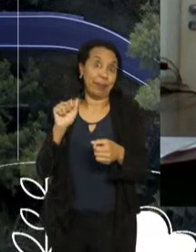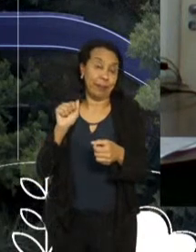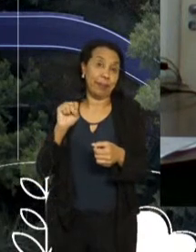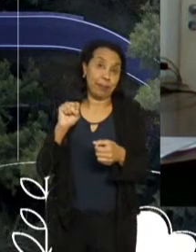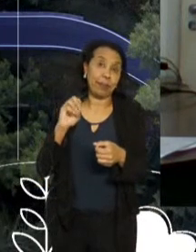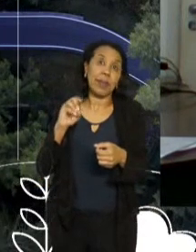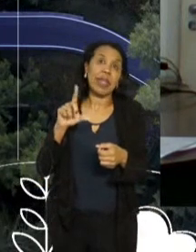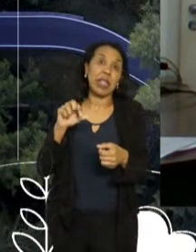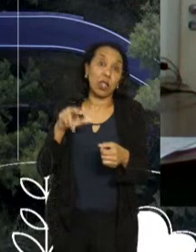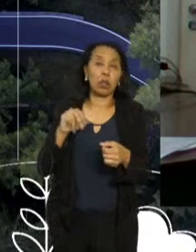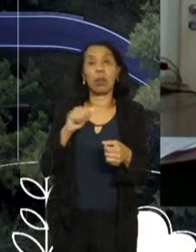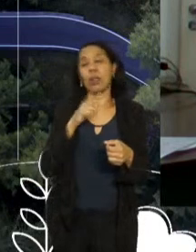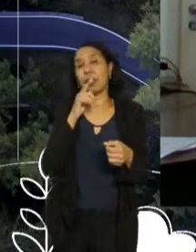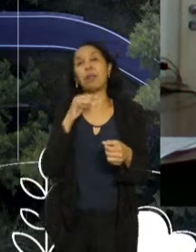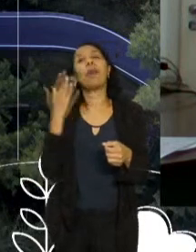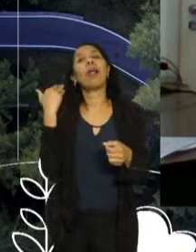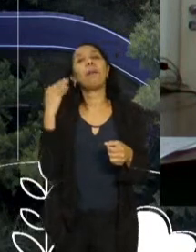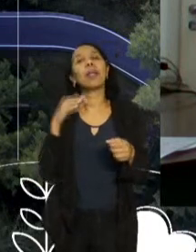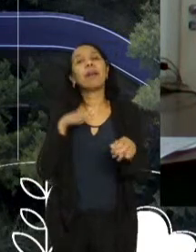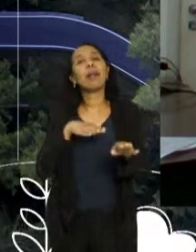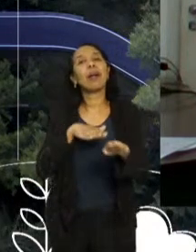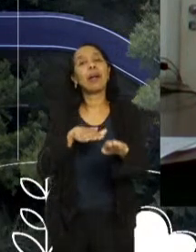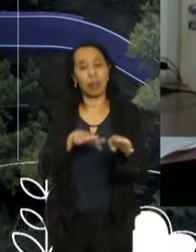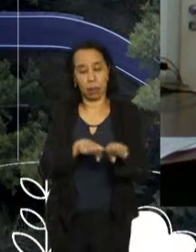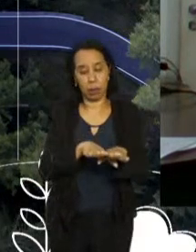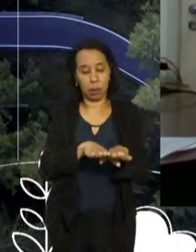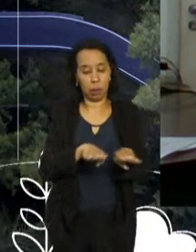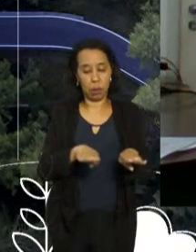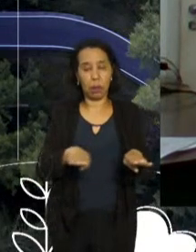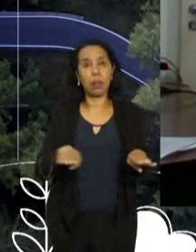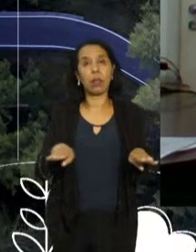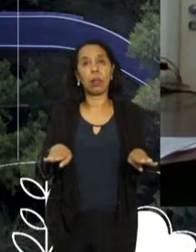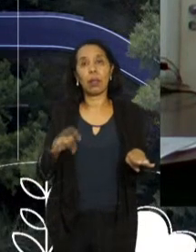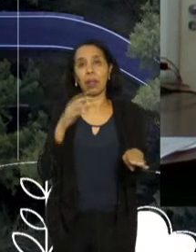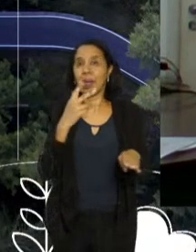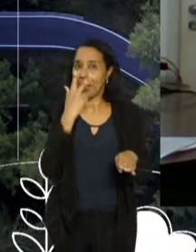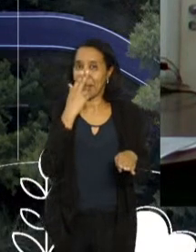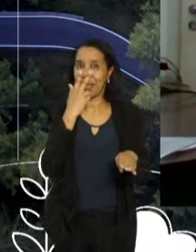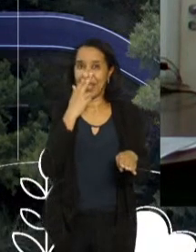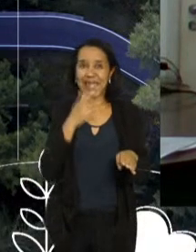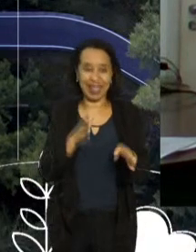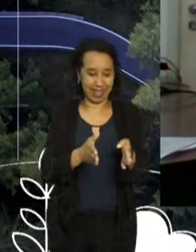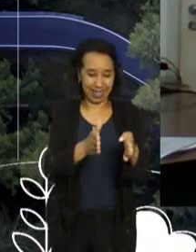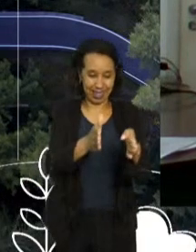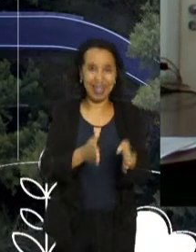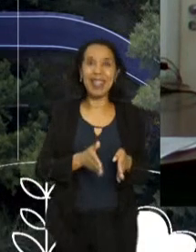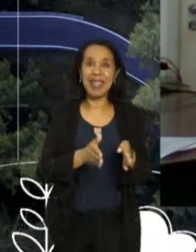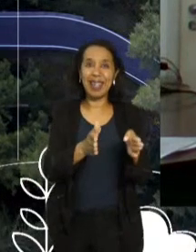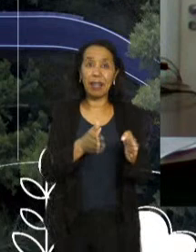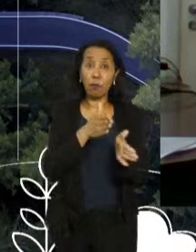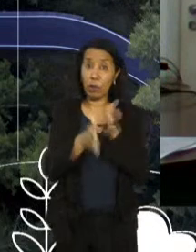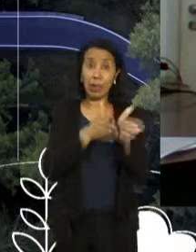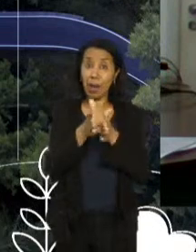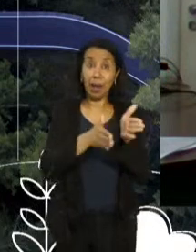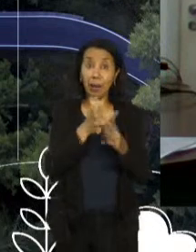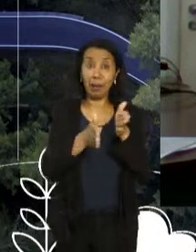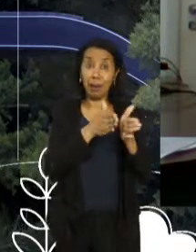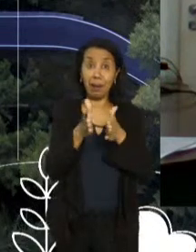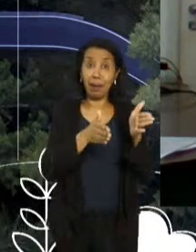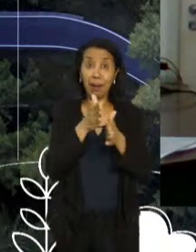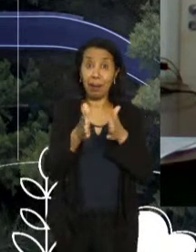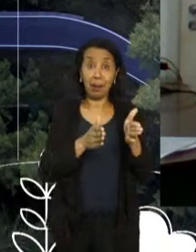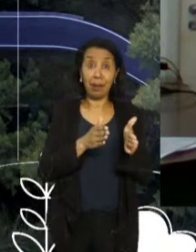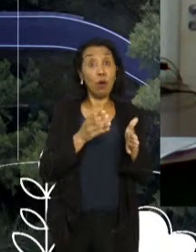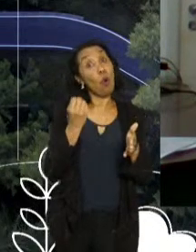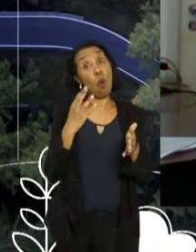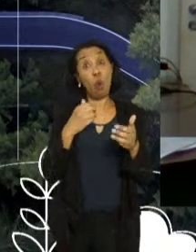que naquelas 3 pistas da Marginal do Tietê, a do centro fosse de trem, ou de um corredor de ônibus de